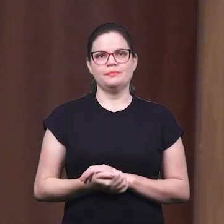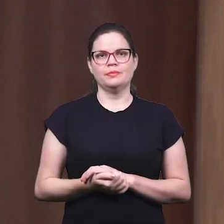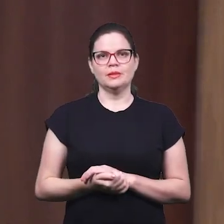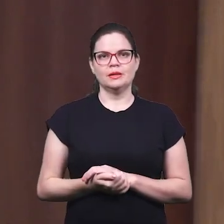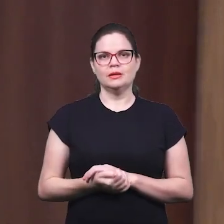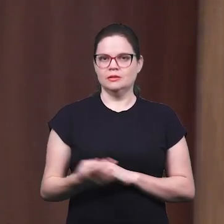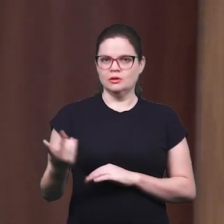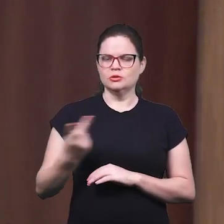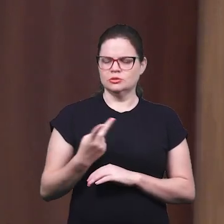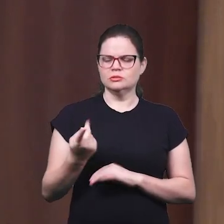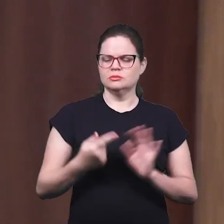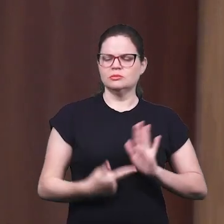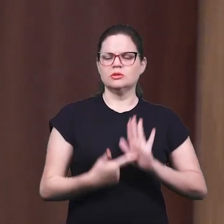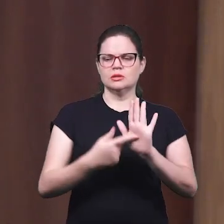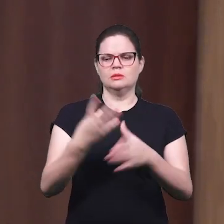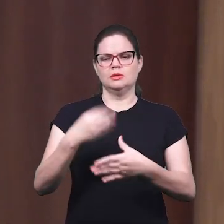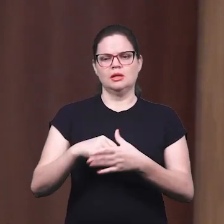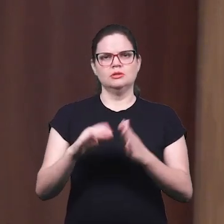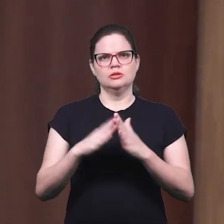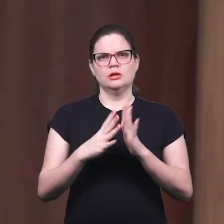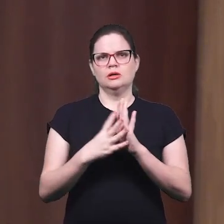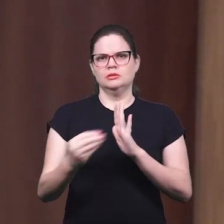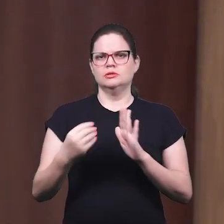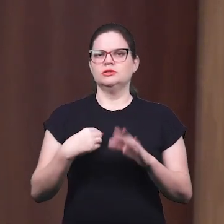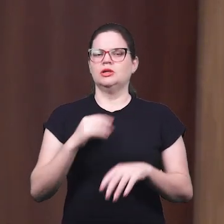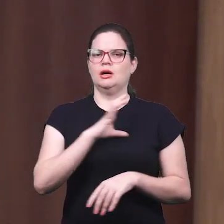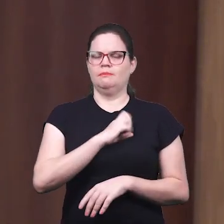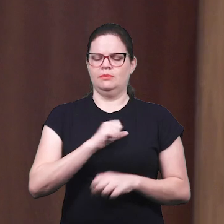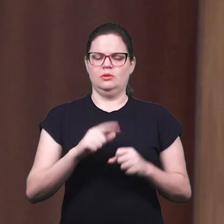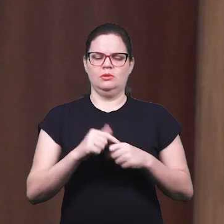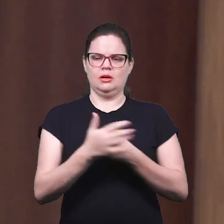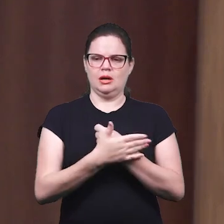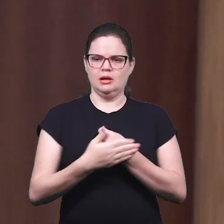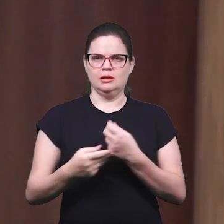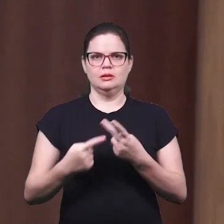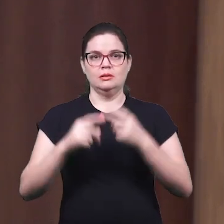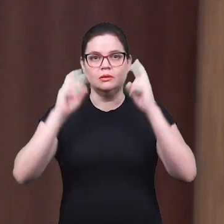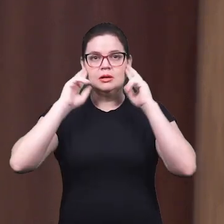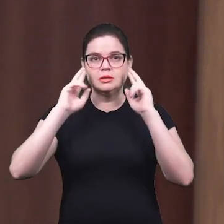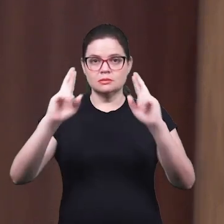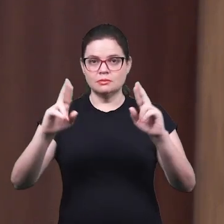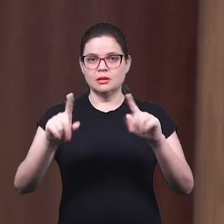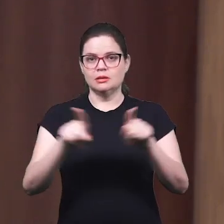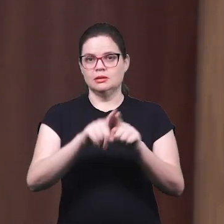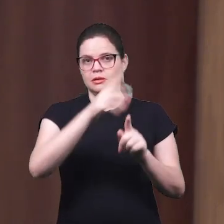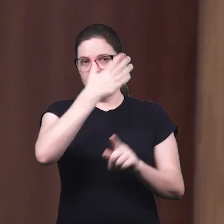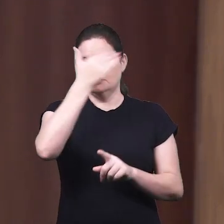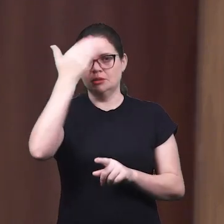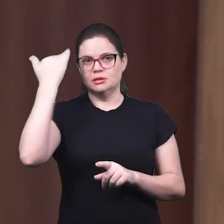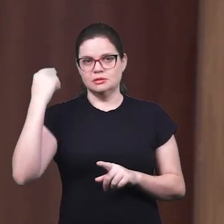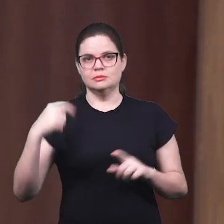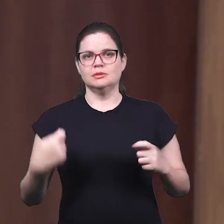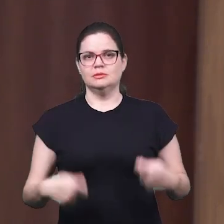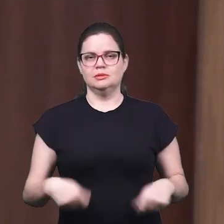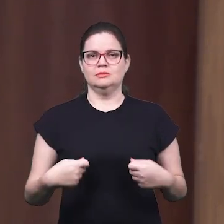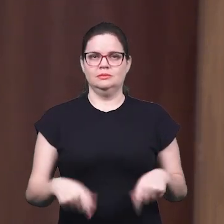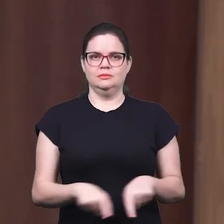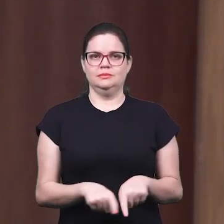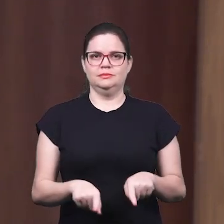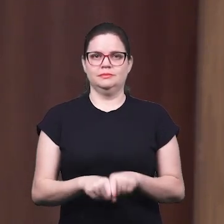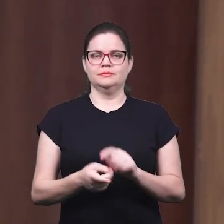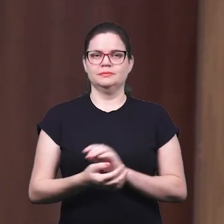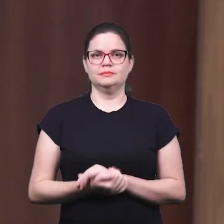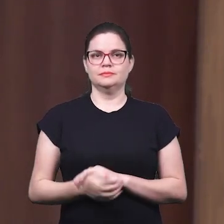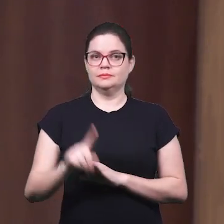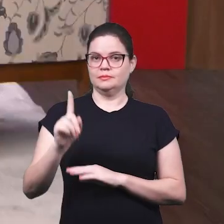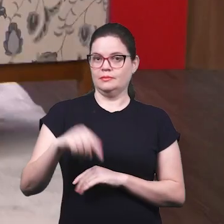Nós damos esse exemplo. Exemplo de carinho, de amor, respeito e sabedoria também. Sim. E é